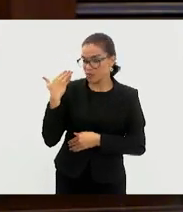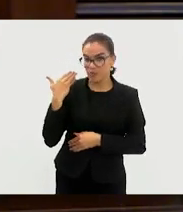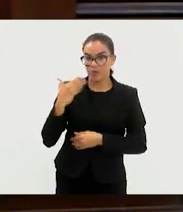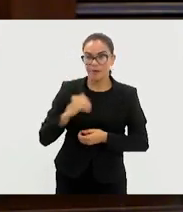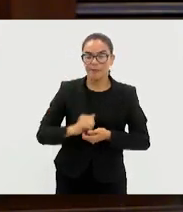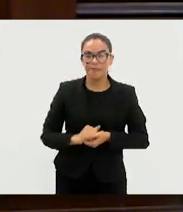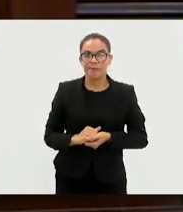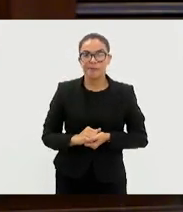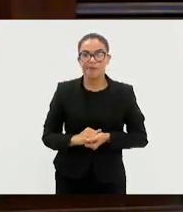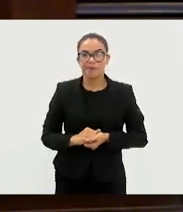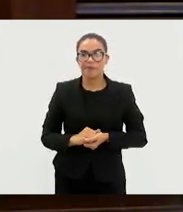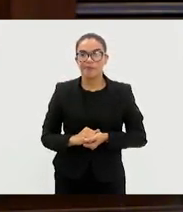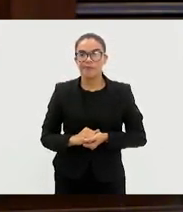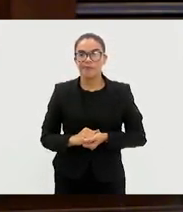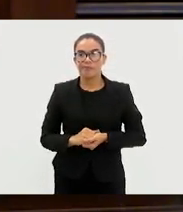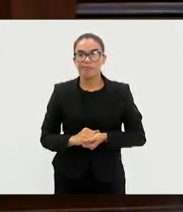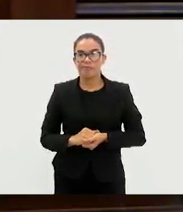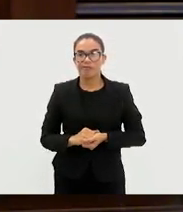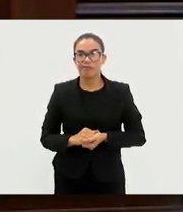onde